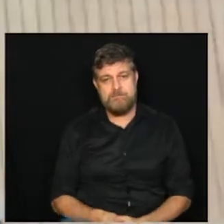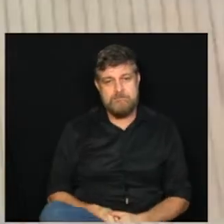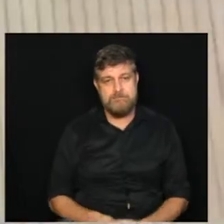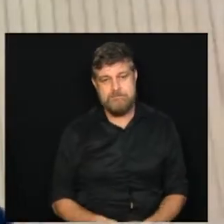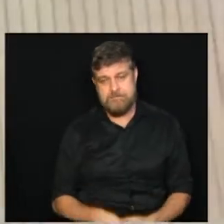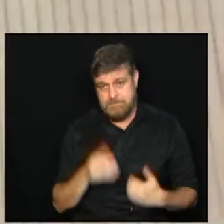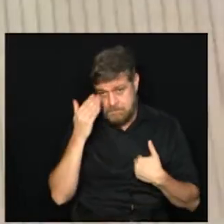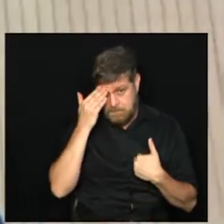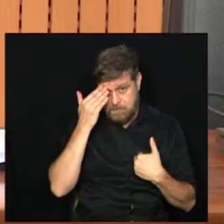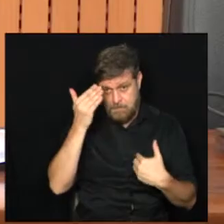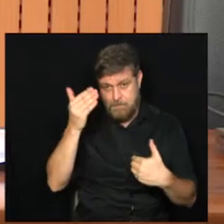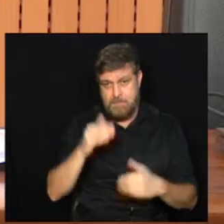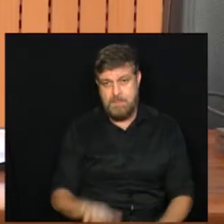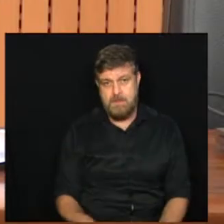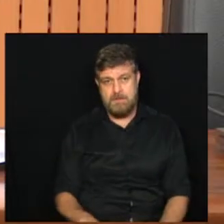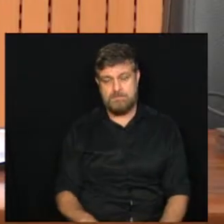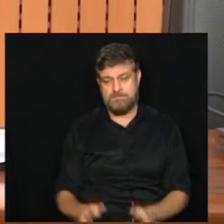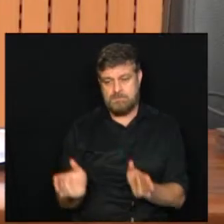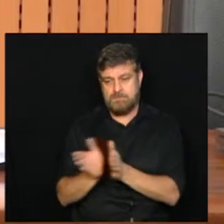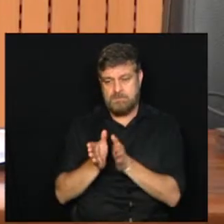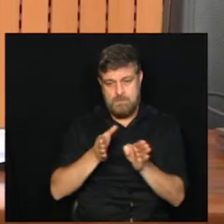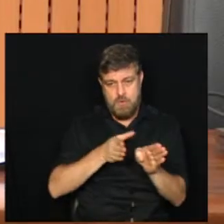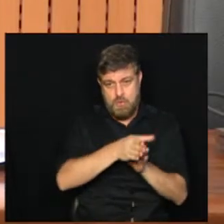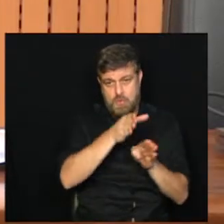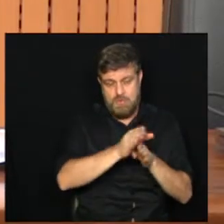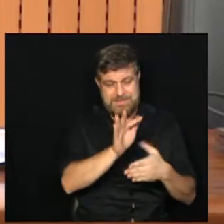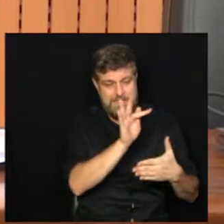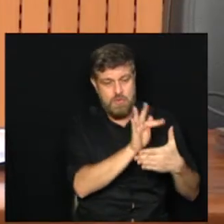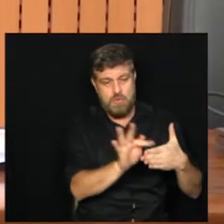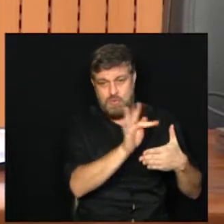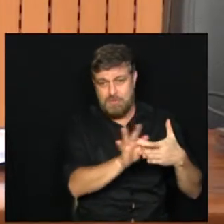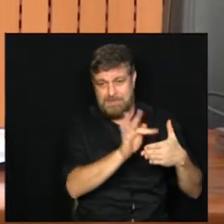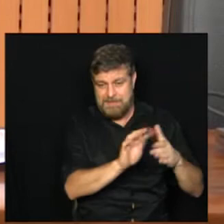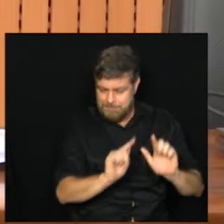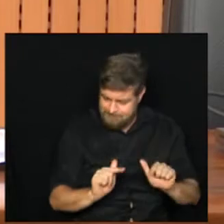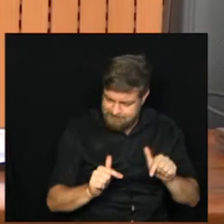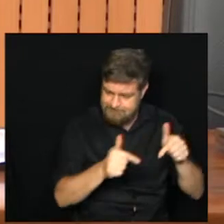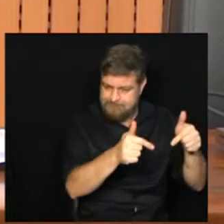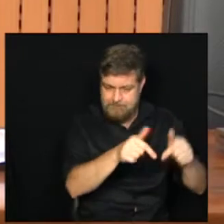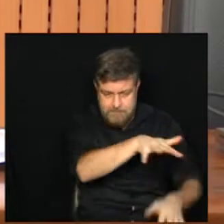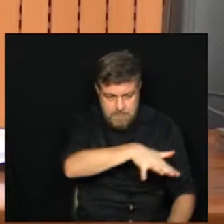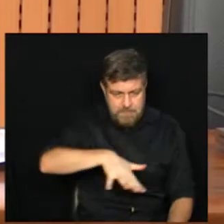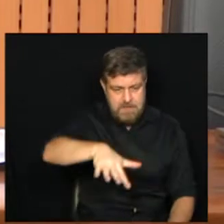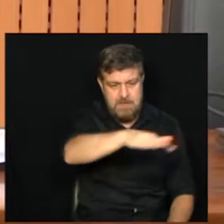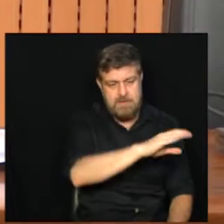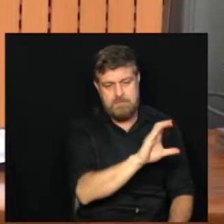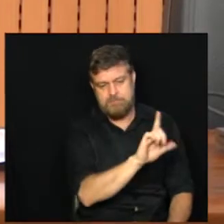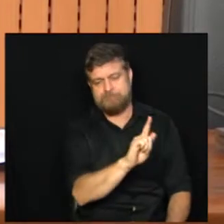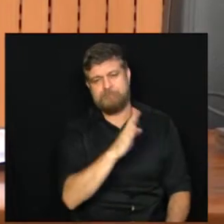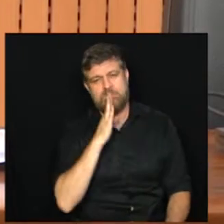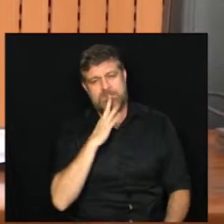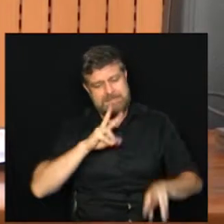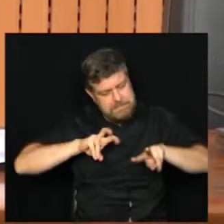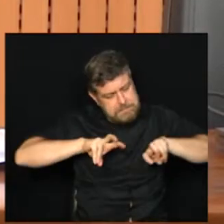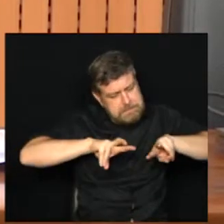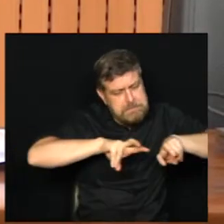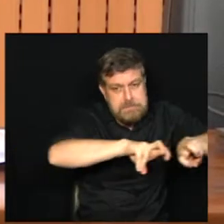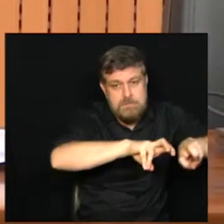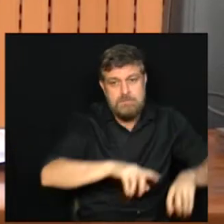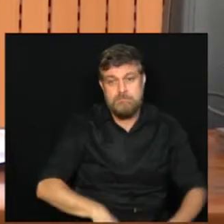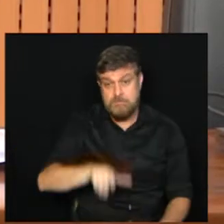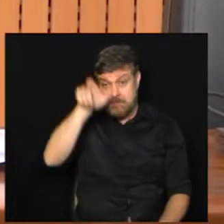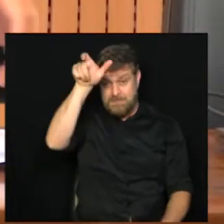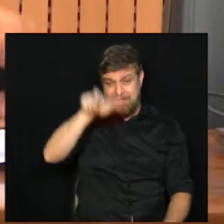Obrigado, Ayrton, conselheiro na região noroeste, atuante, um profundo conhecedor da região do Campo Grande, e ele